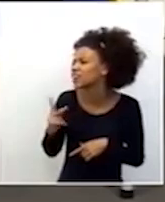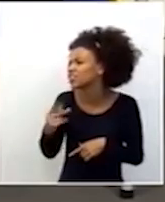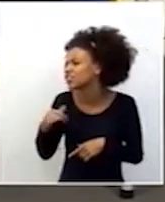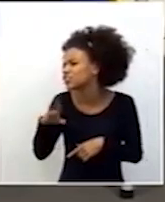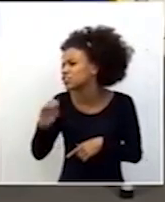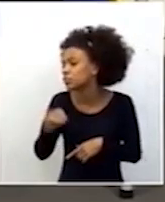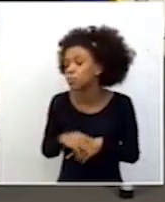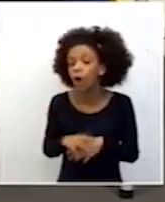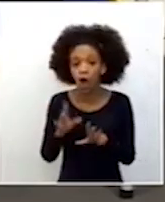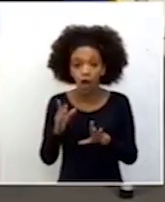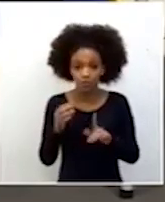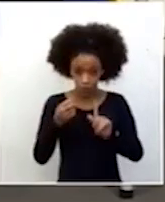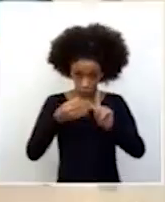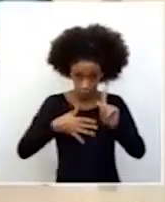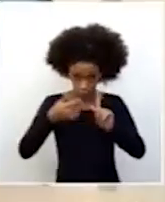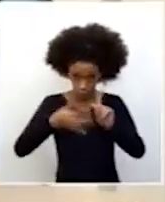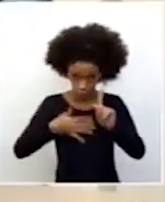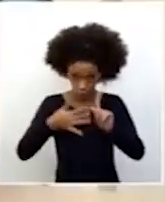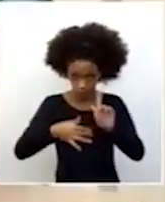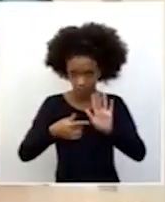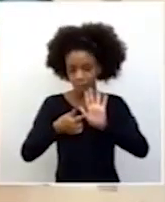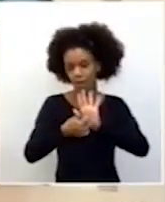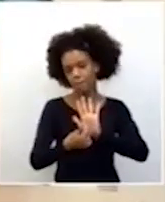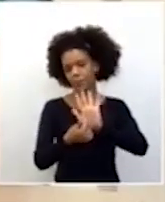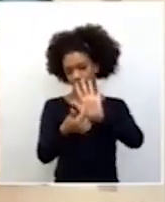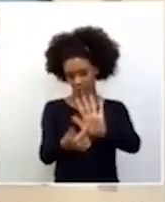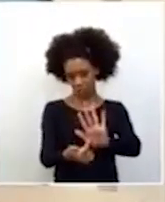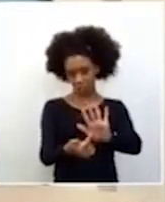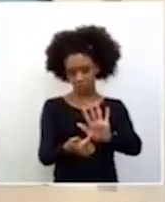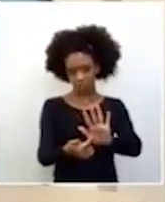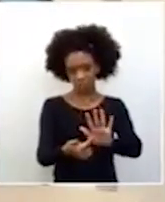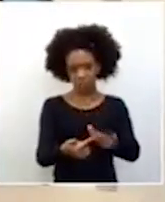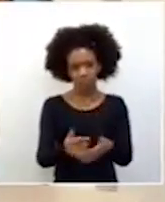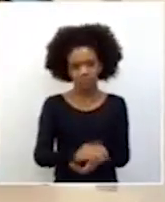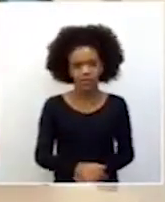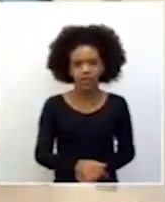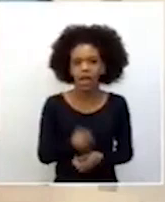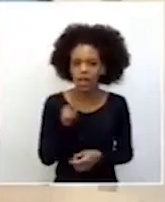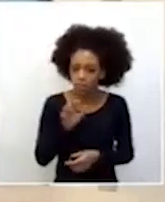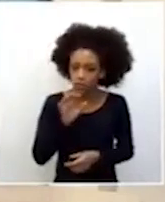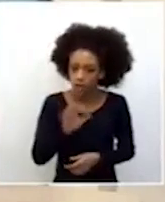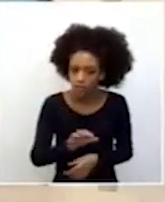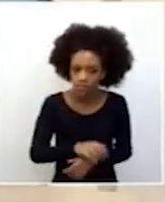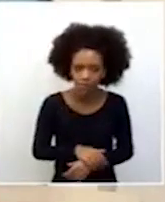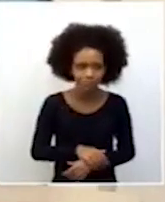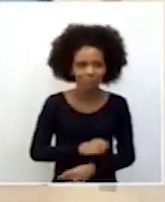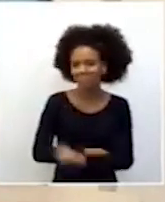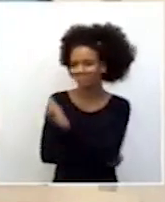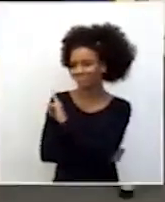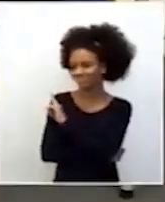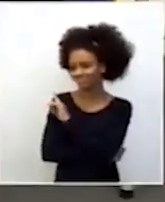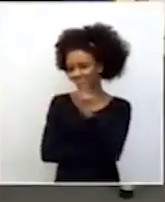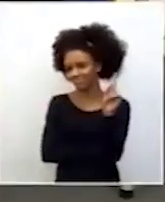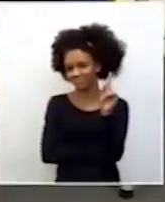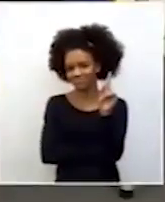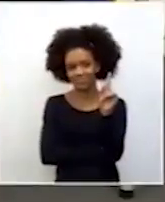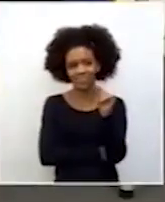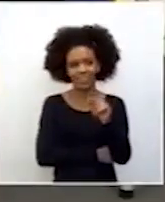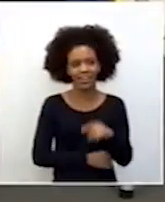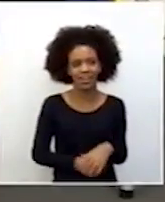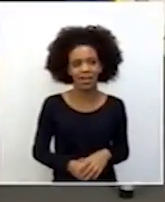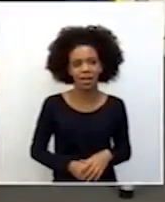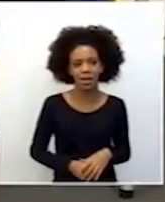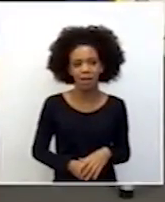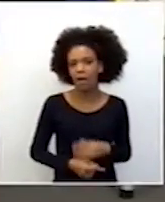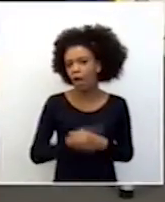coloca lá, René Magritte, vocês vão ver, vai aparecer na busca. Aí você vai lá, isso é um cachimbo. Aliás, e eu digo, não é. Se jogar René Magritte, o primeiro